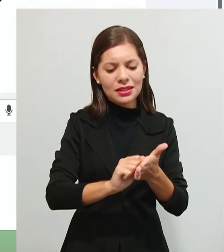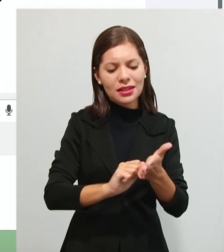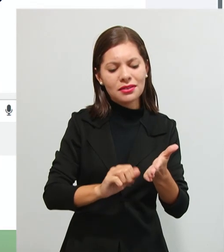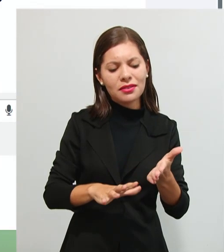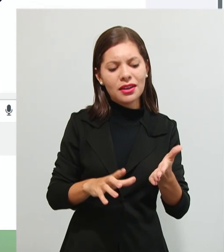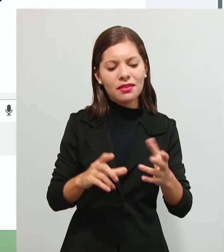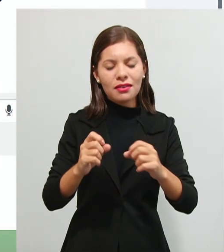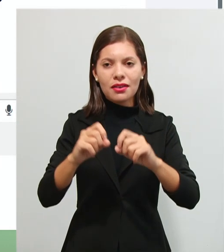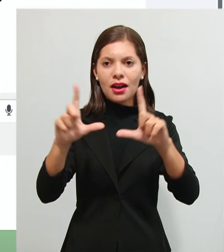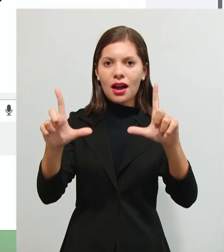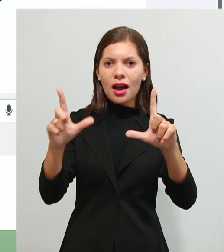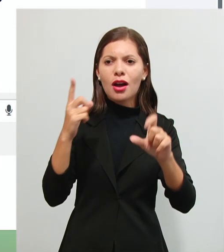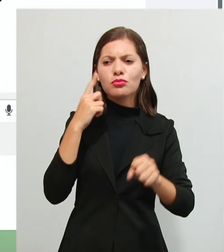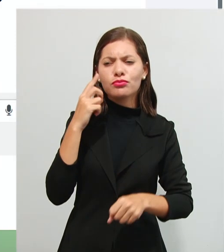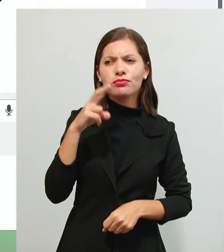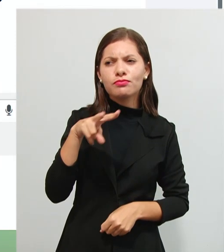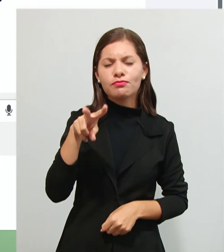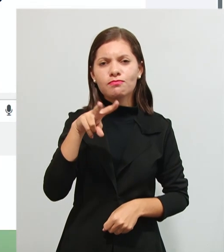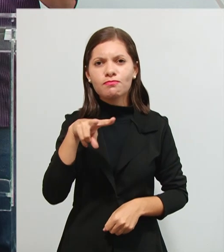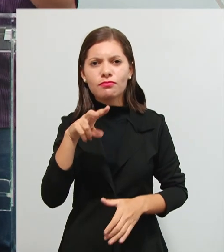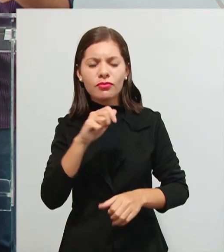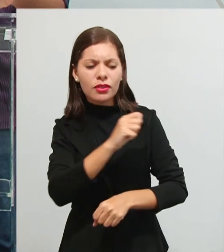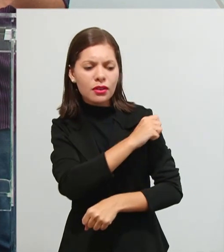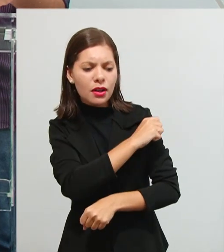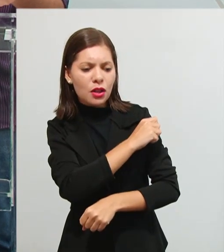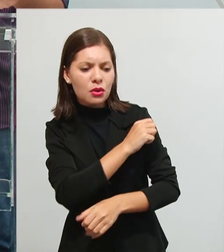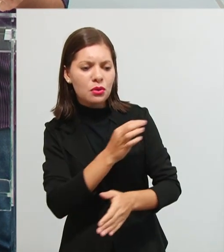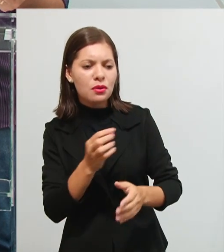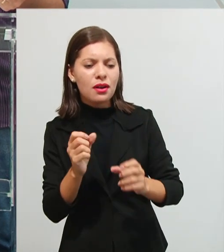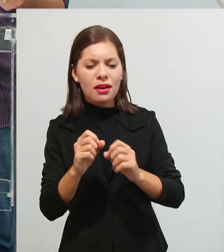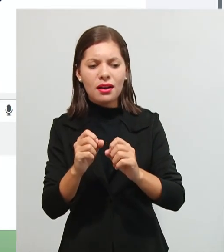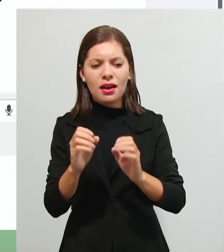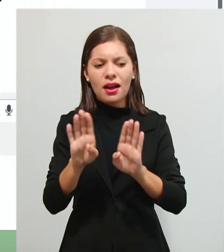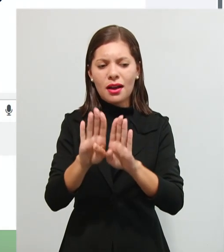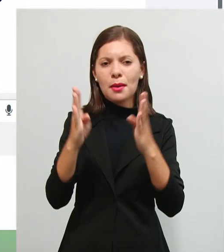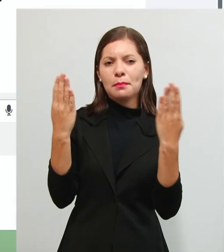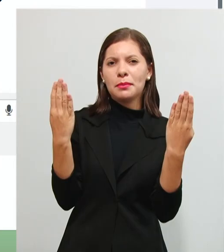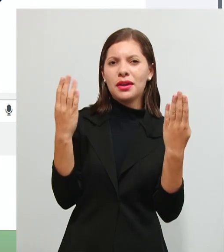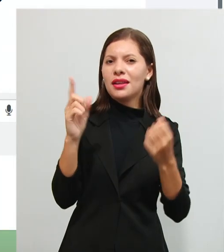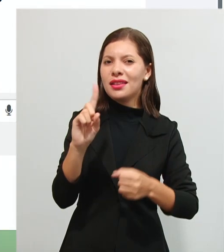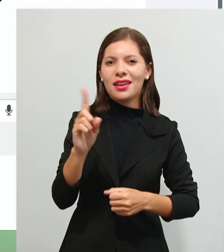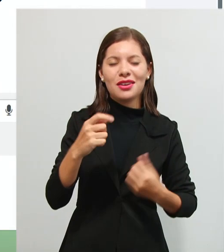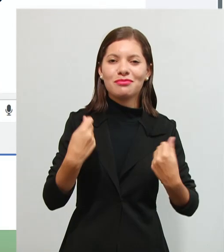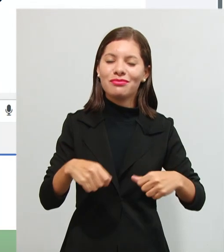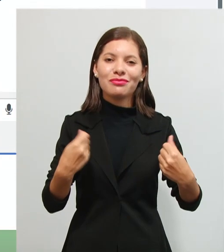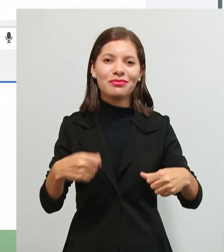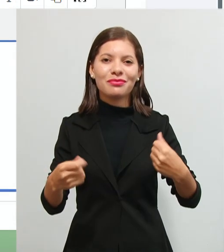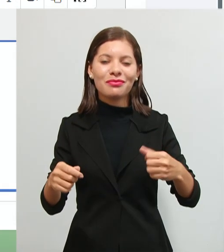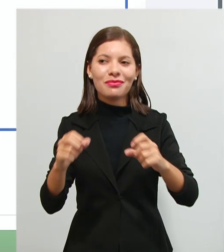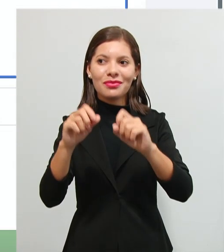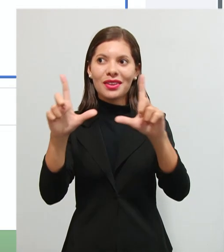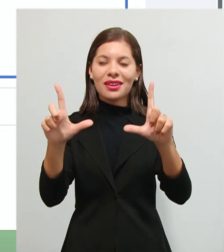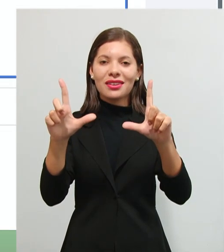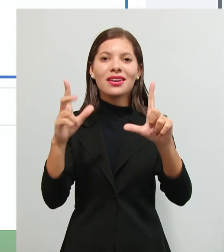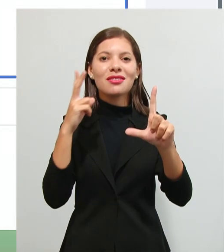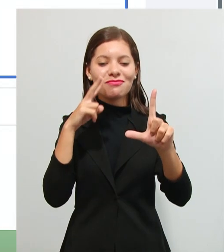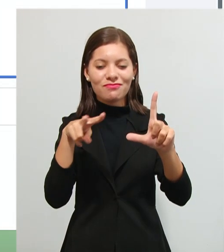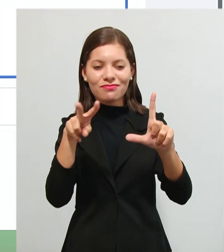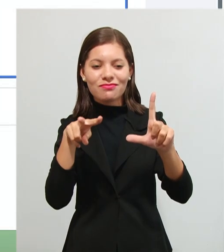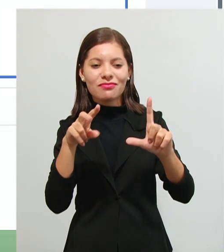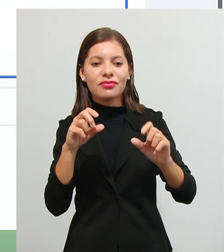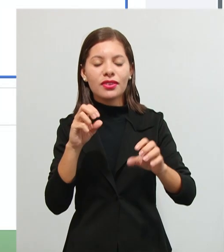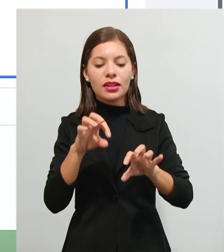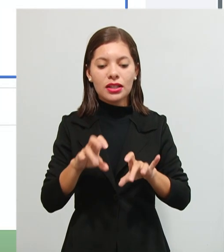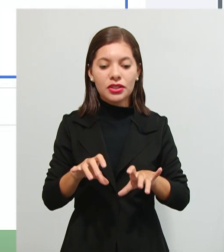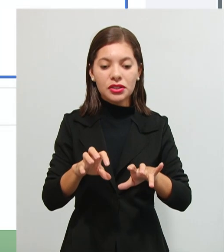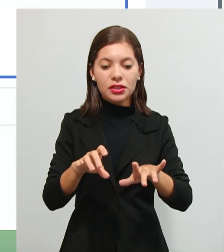lá na página do aluno. O aluno não vai precisar abrir o rótulo já está visível. Então o que eu faria? Você digita o